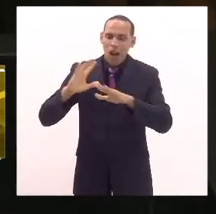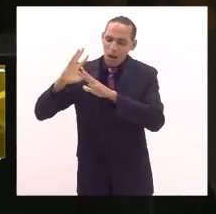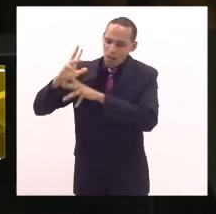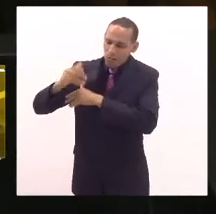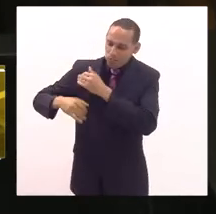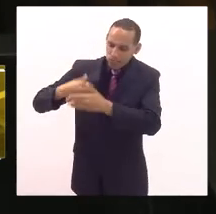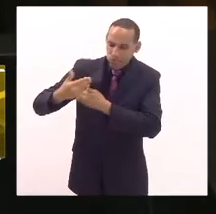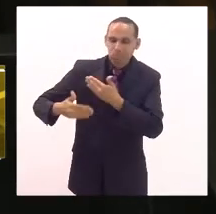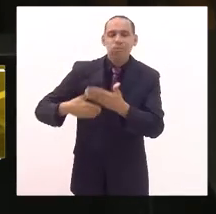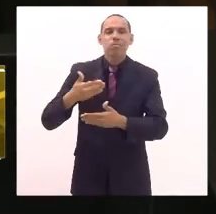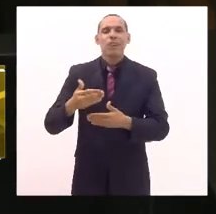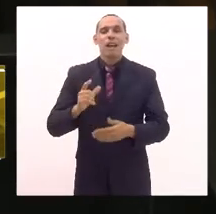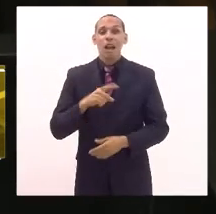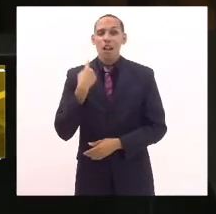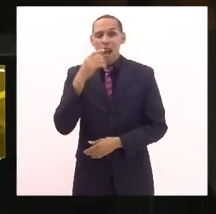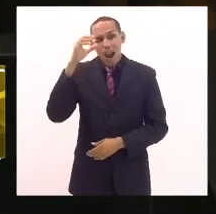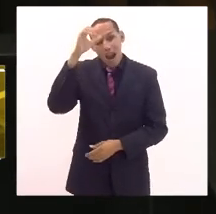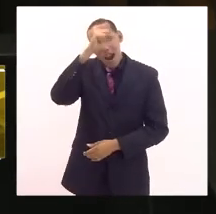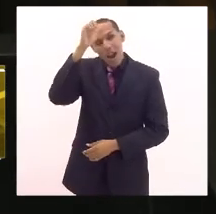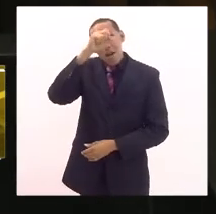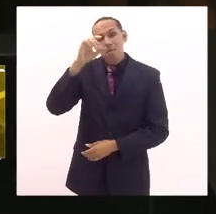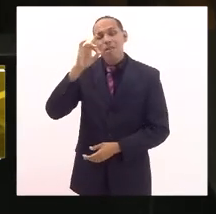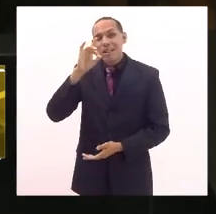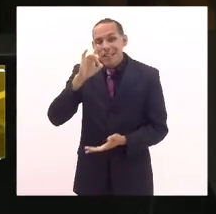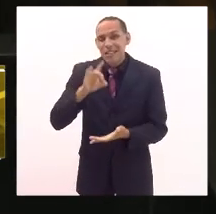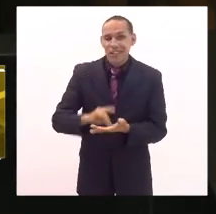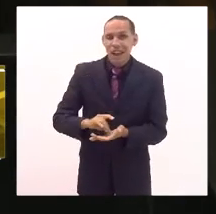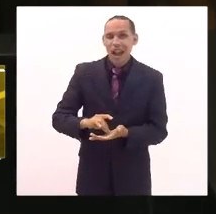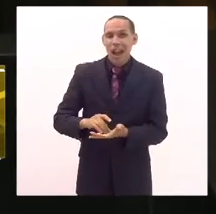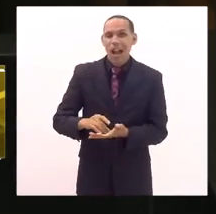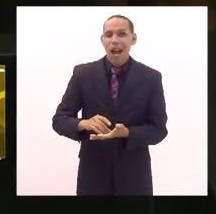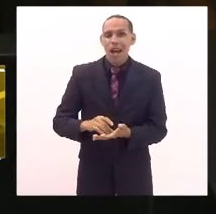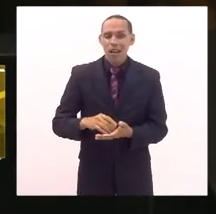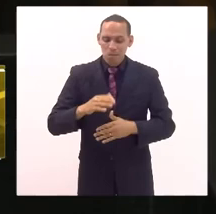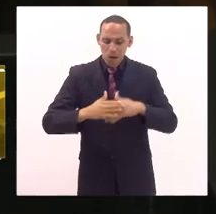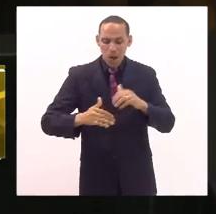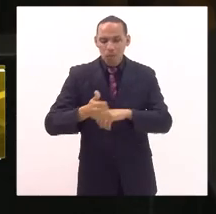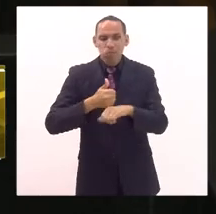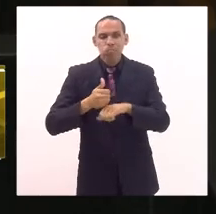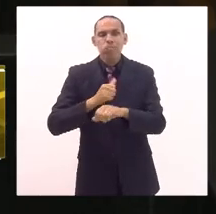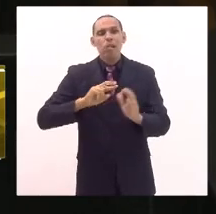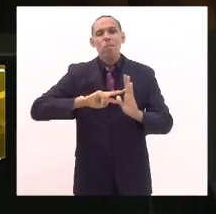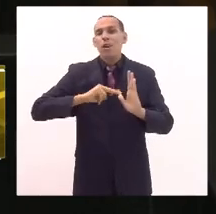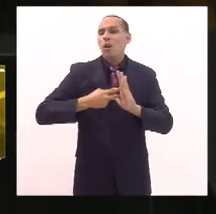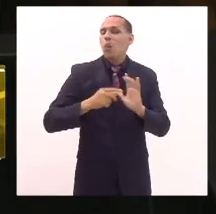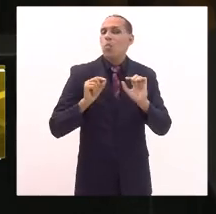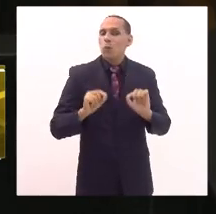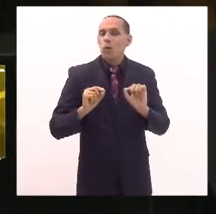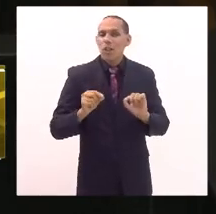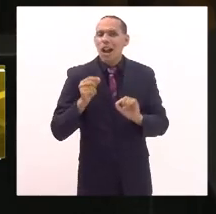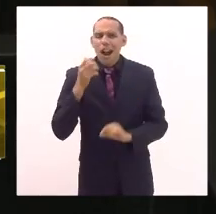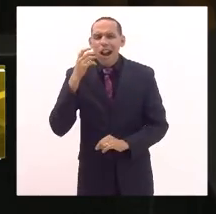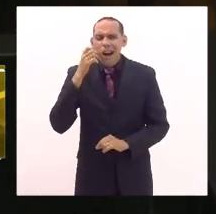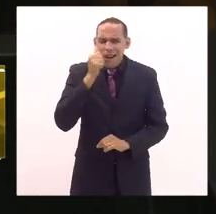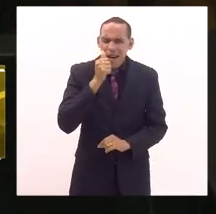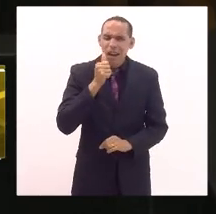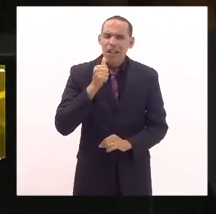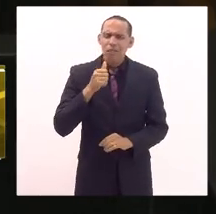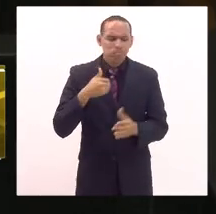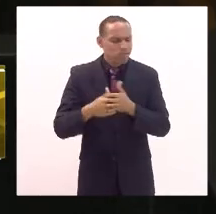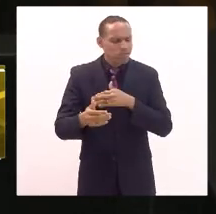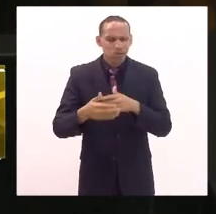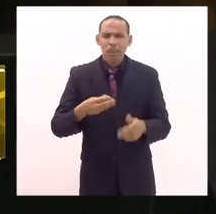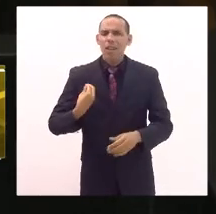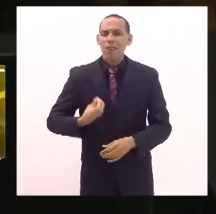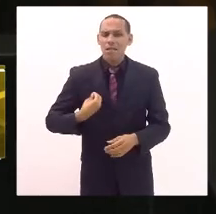Somos ensinados sobre o real significado da profissão, que é a de salvar mesmo com o sacrifício da própria